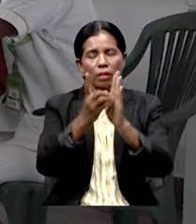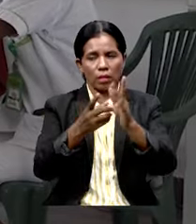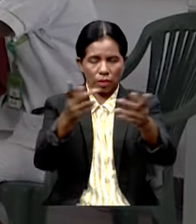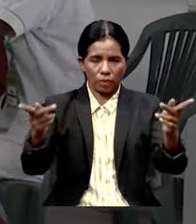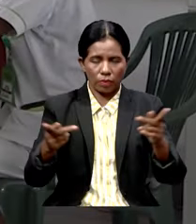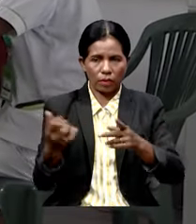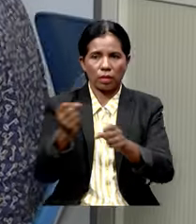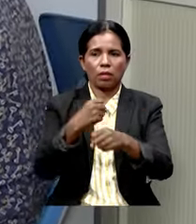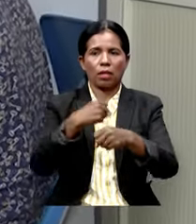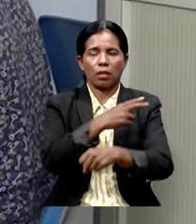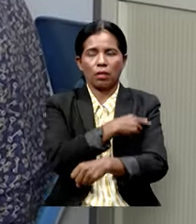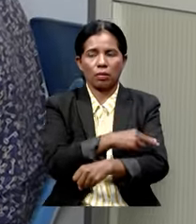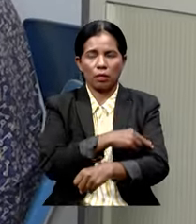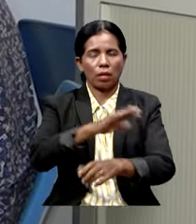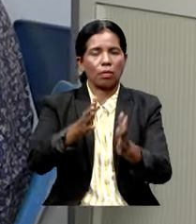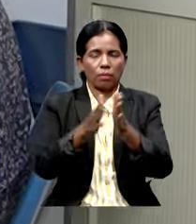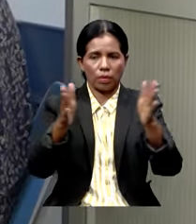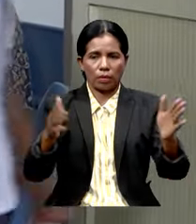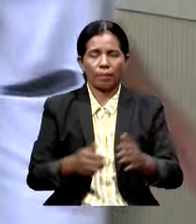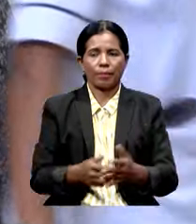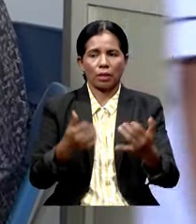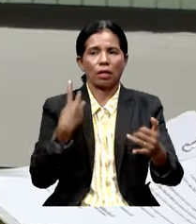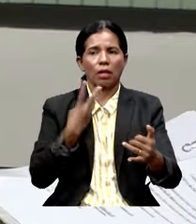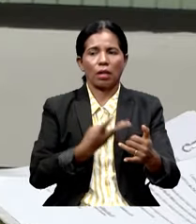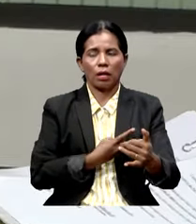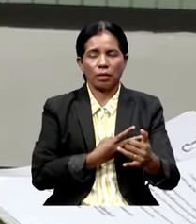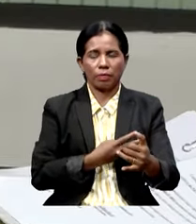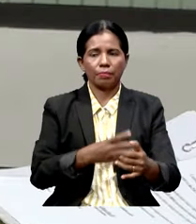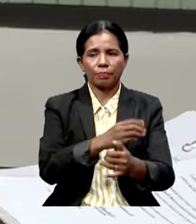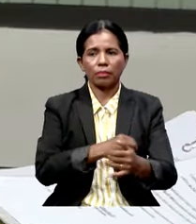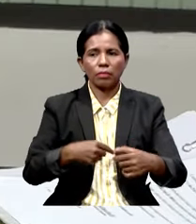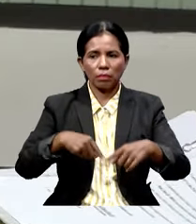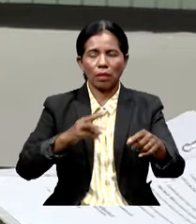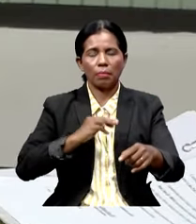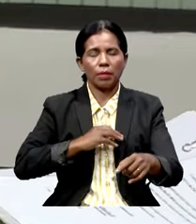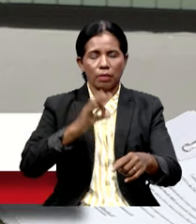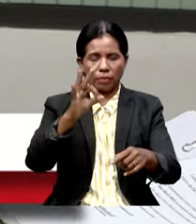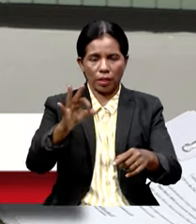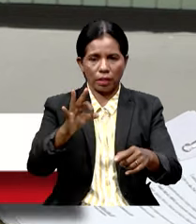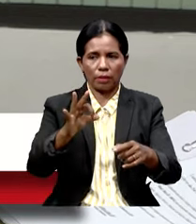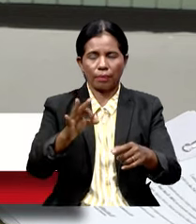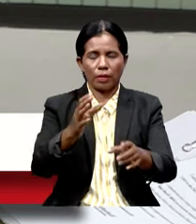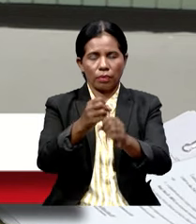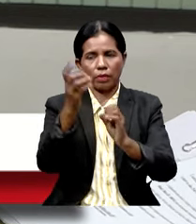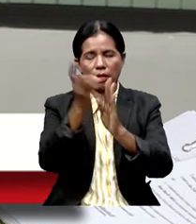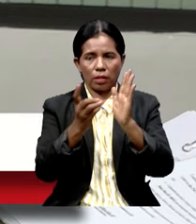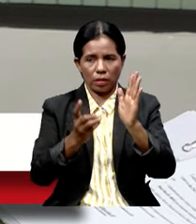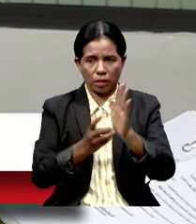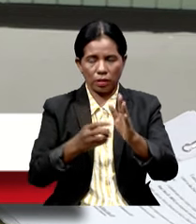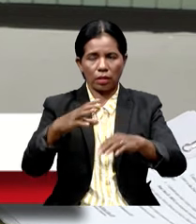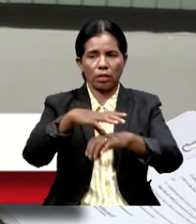nebe atu construi Hospital Geral. Agora o engenheiro ba una manufarri halo ona levantamento ba